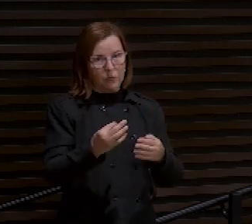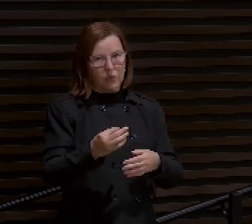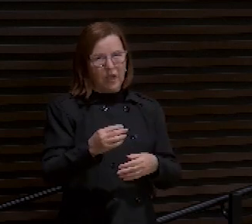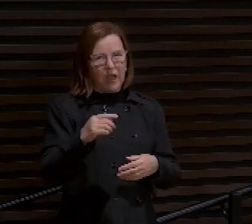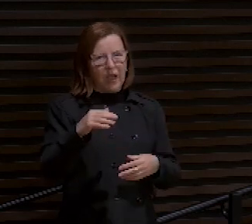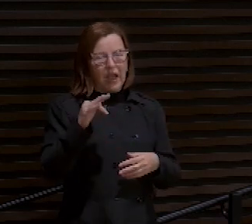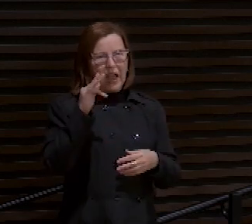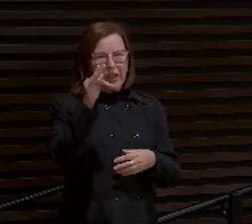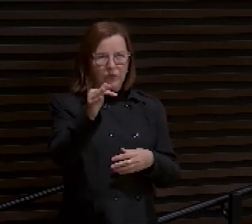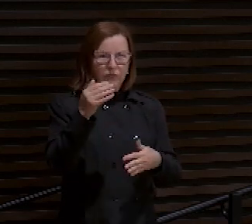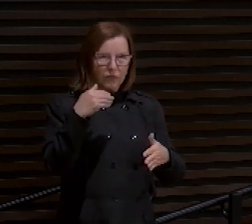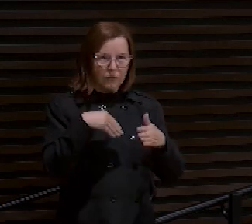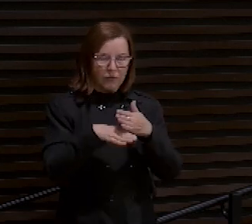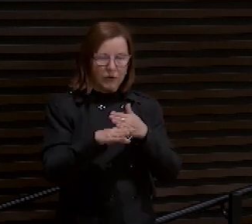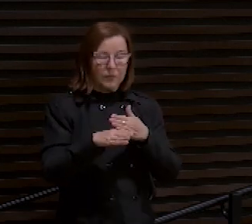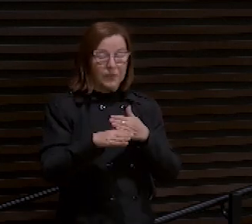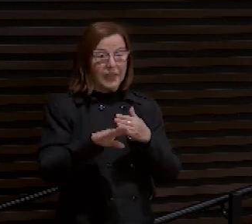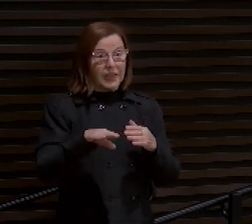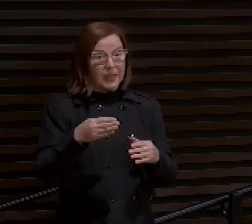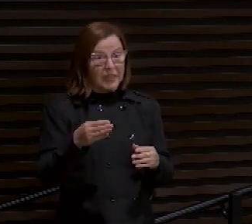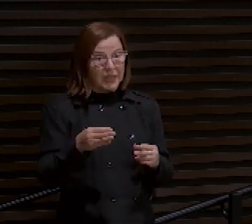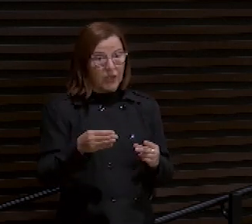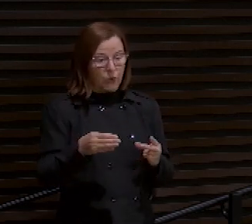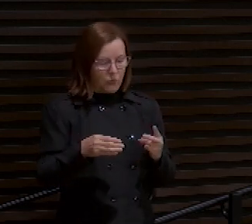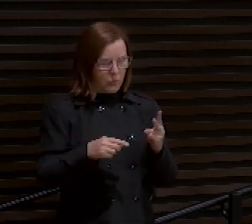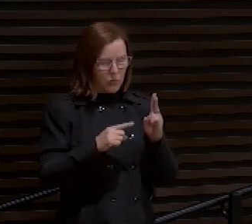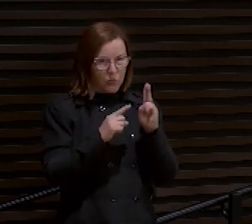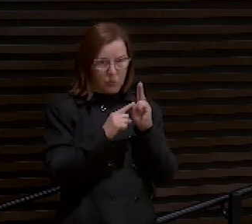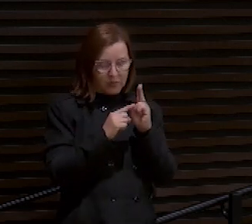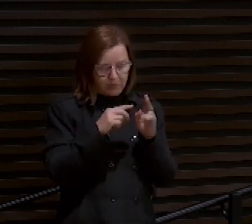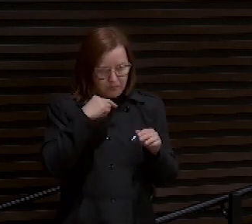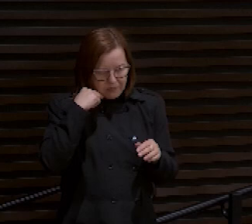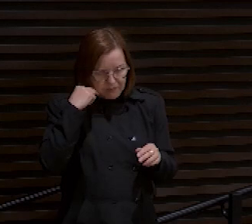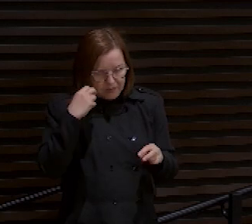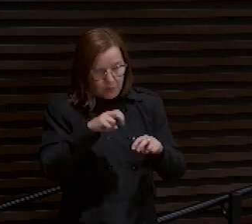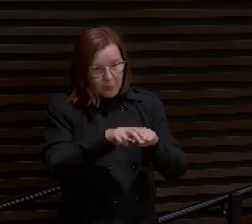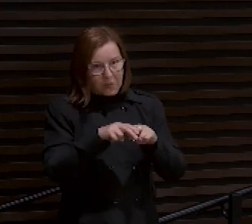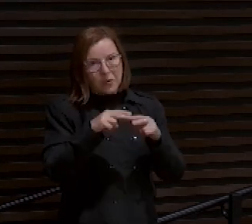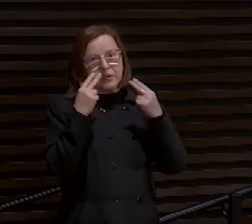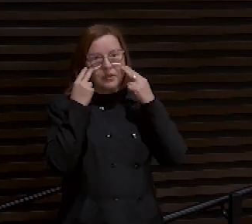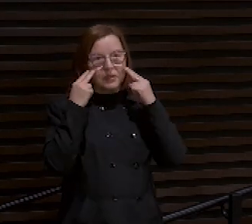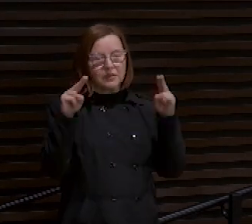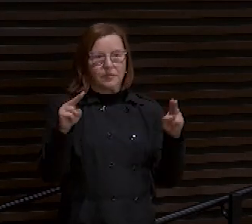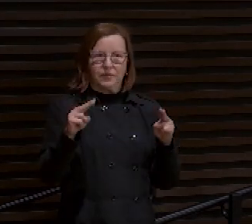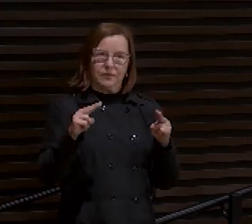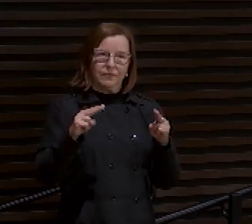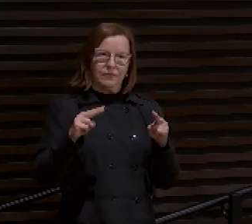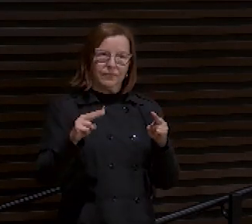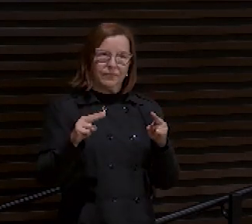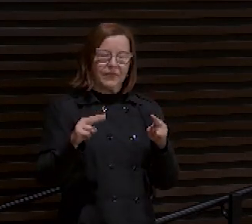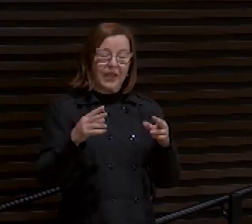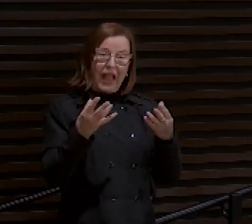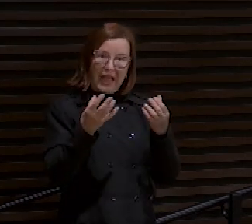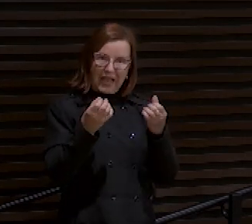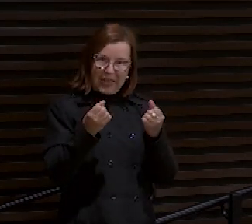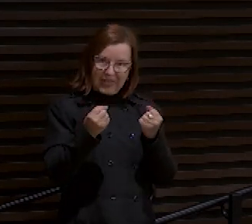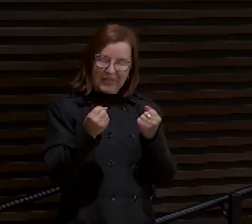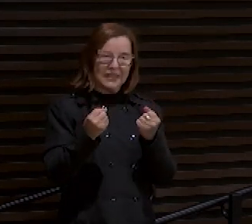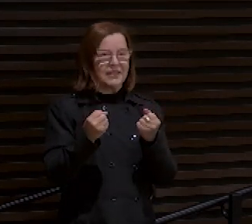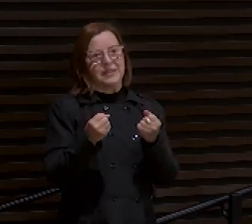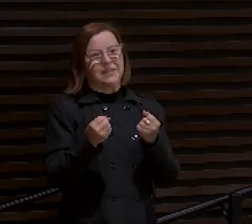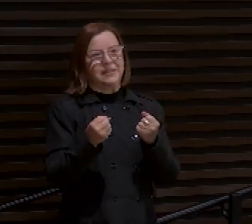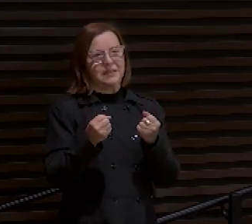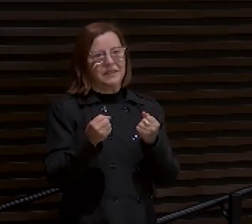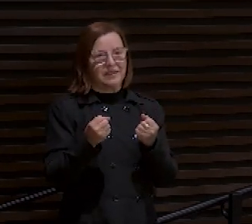Os índios foram constrangidos pelo testemunho, creram na mensagem do Evangelho da graça de Deus. Ali começou uma